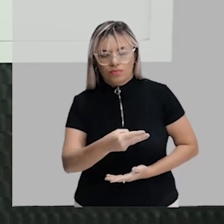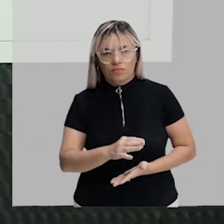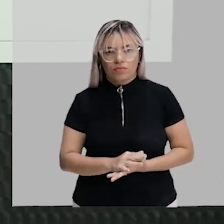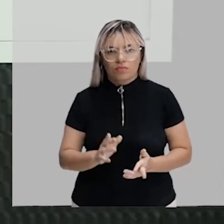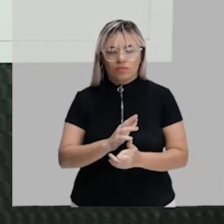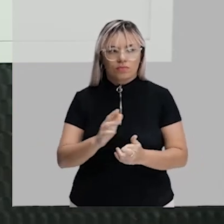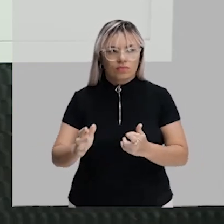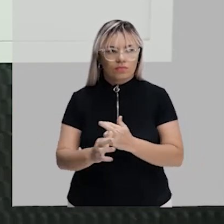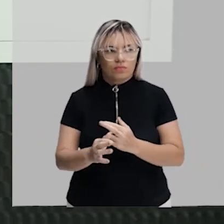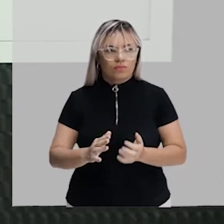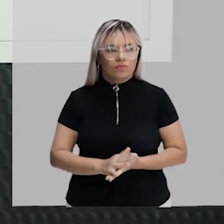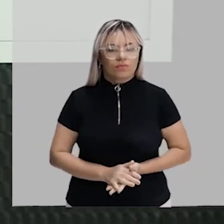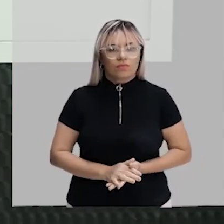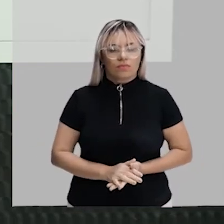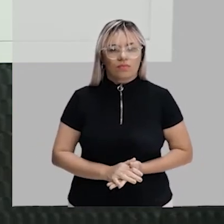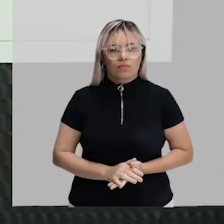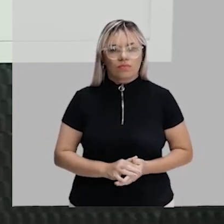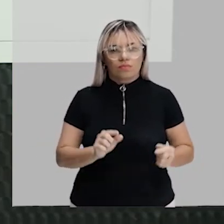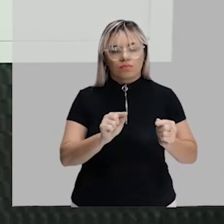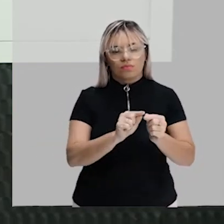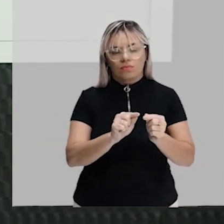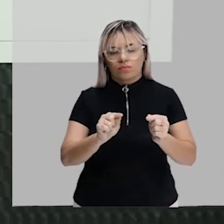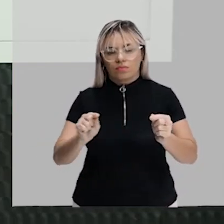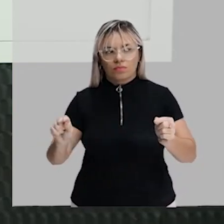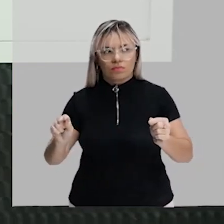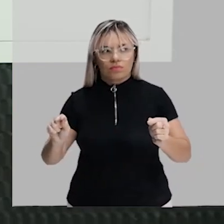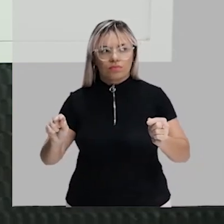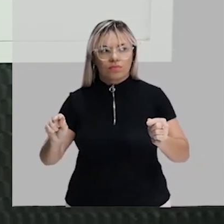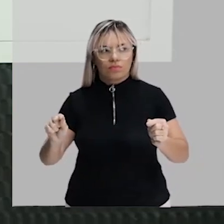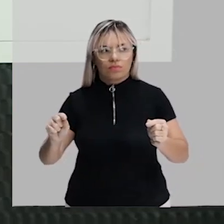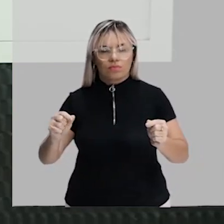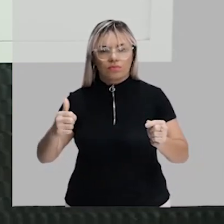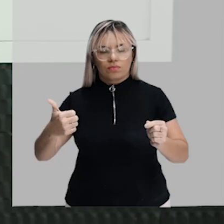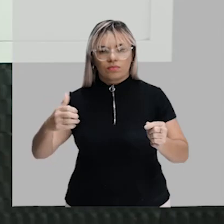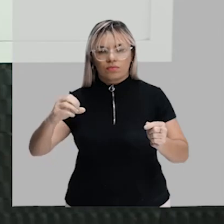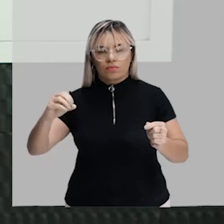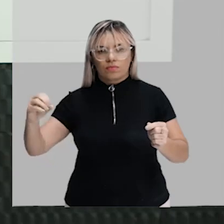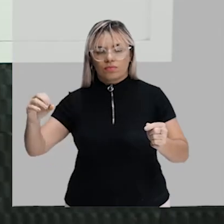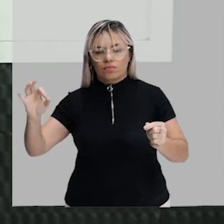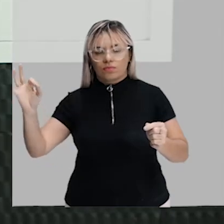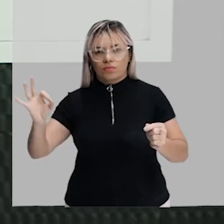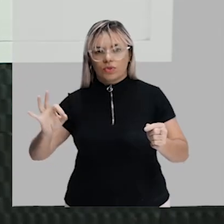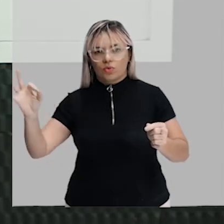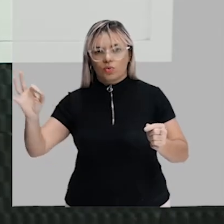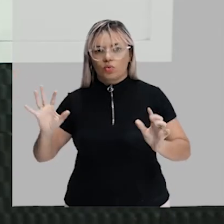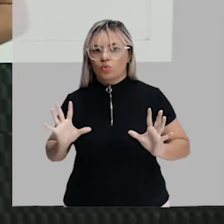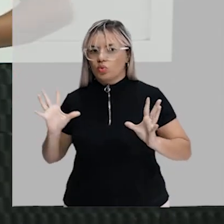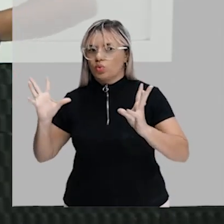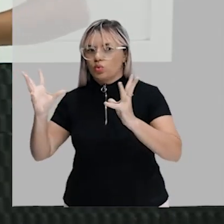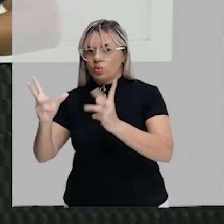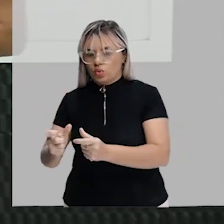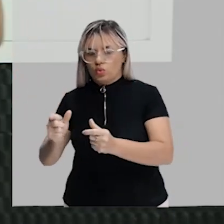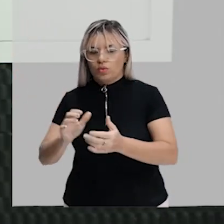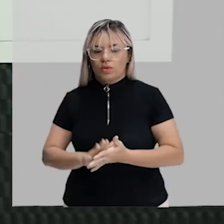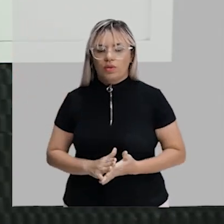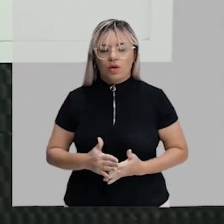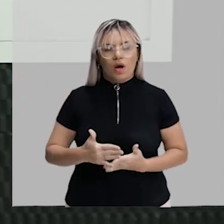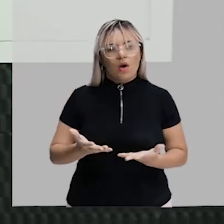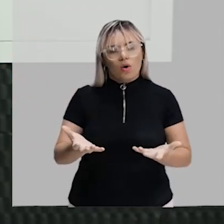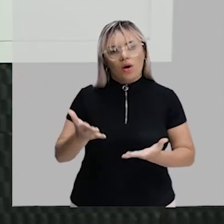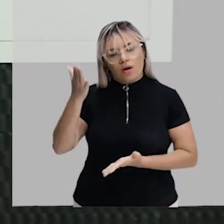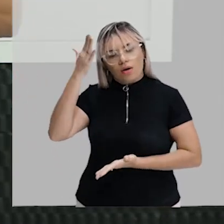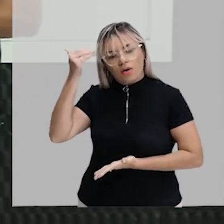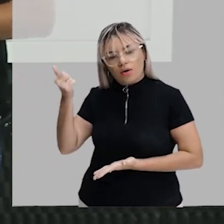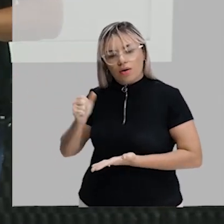cento? Com 100%, né? Sempre o total você vai associar com 100%. E eu quero saber